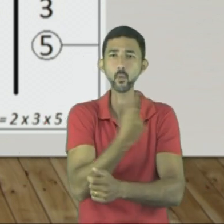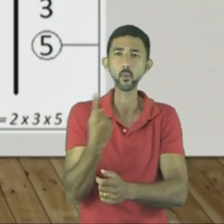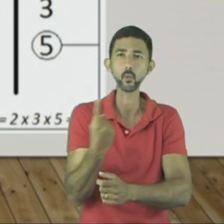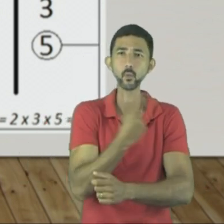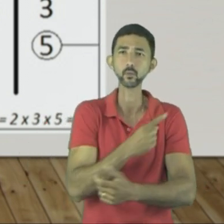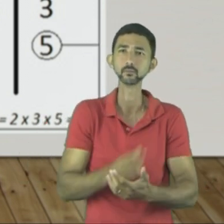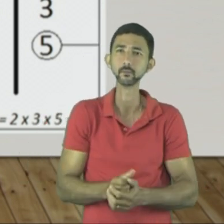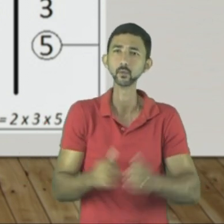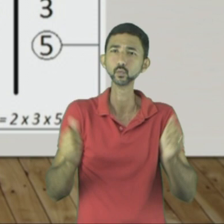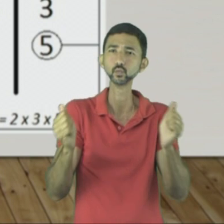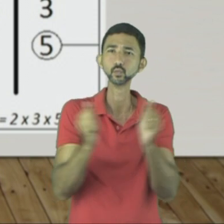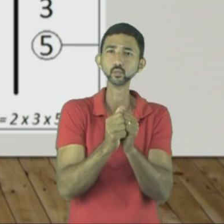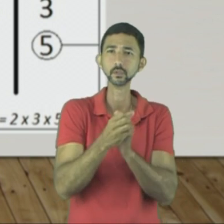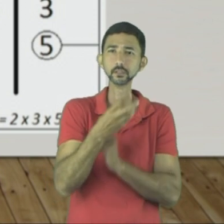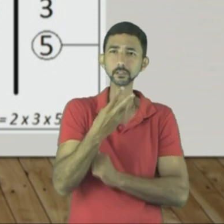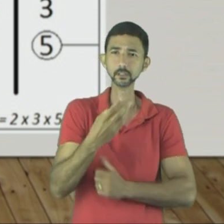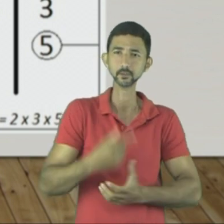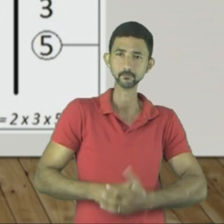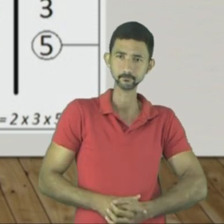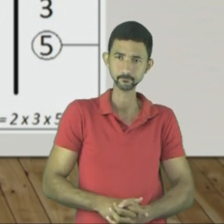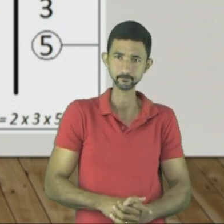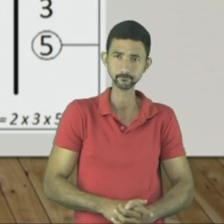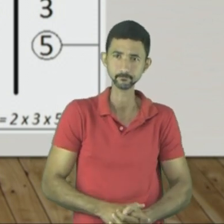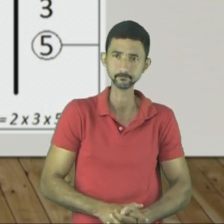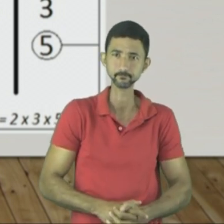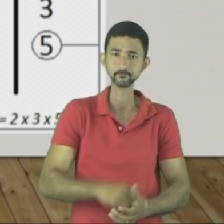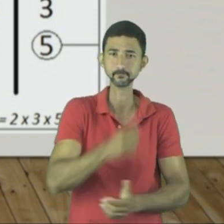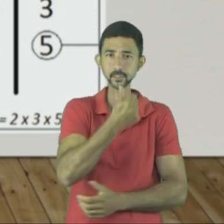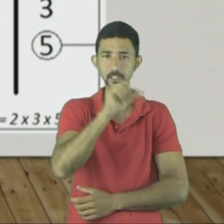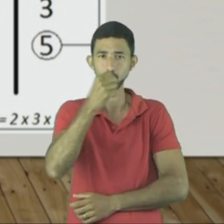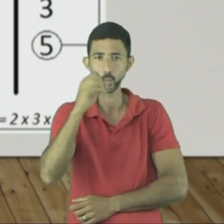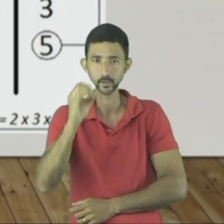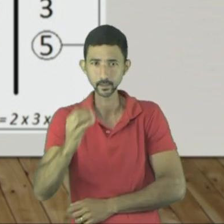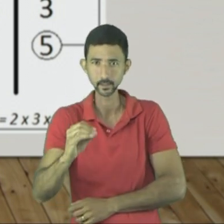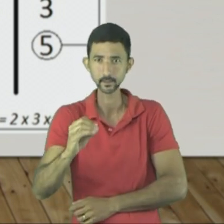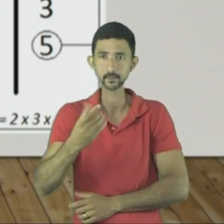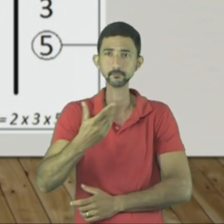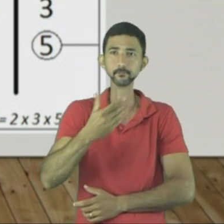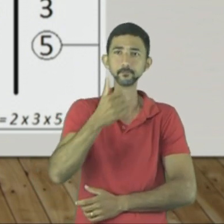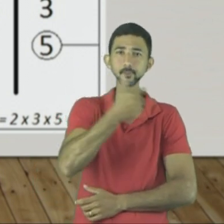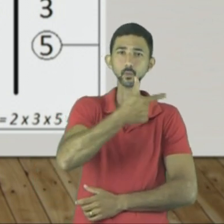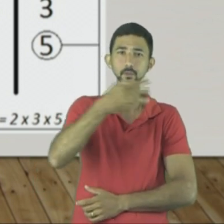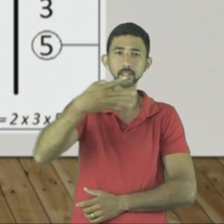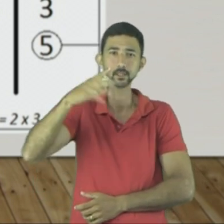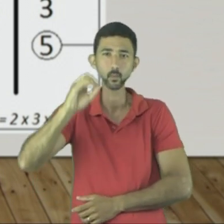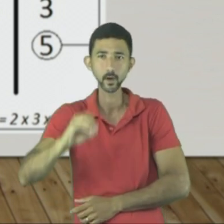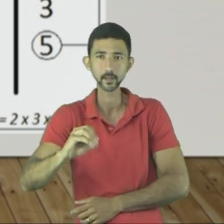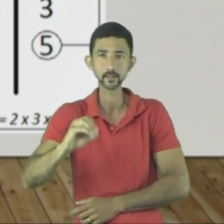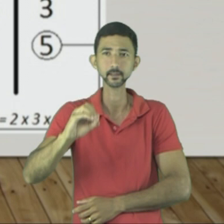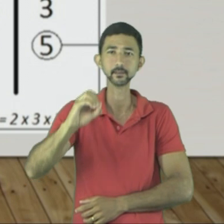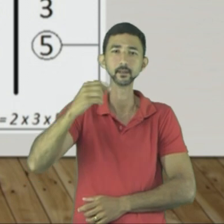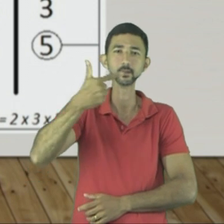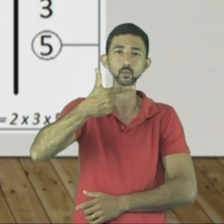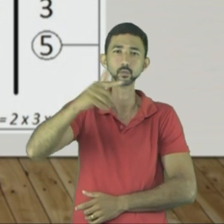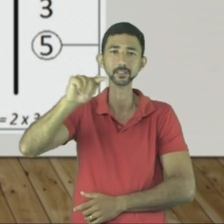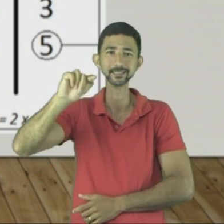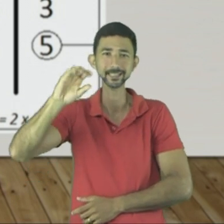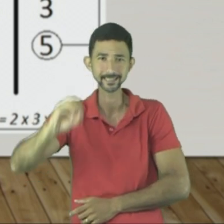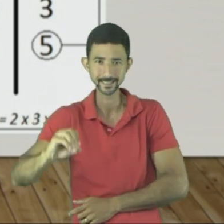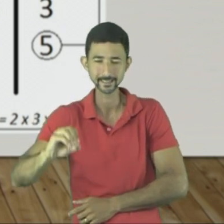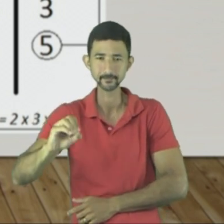posso juntar os três, o 180, o 240 e o 270.